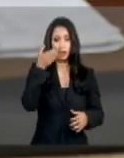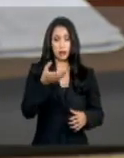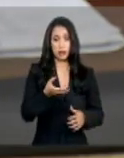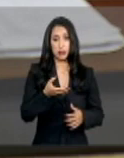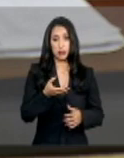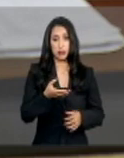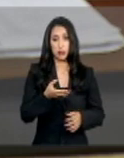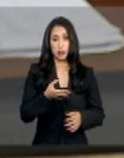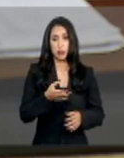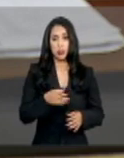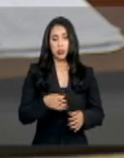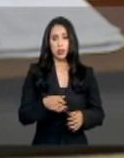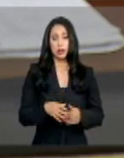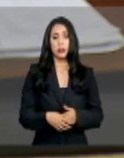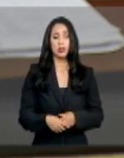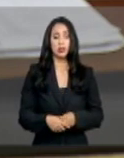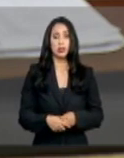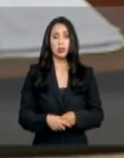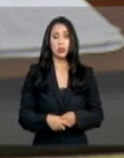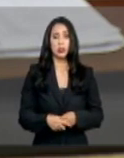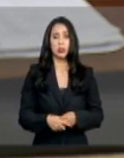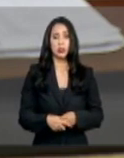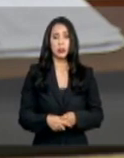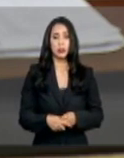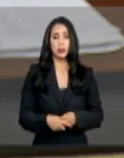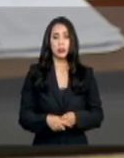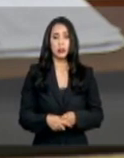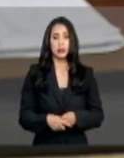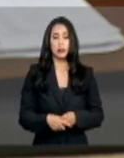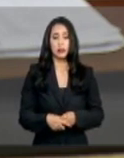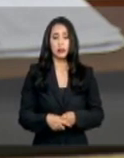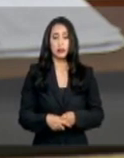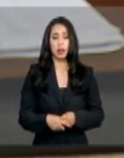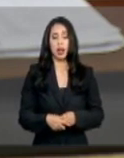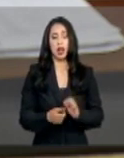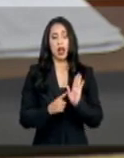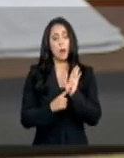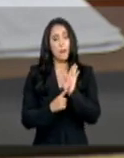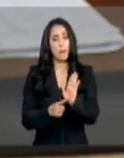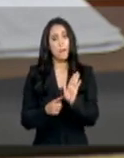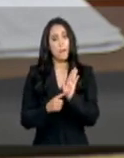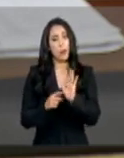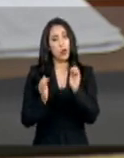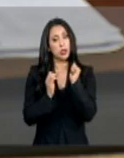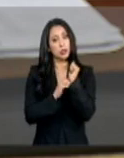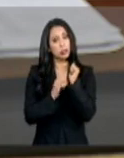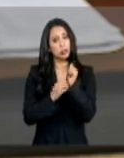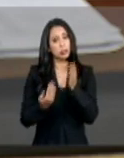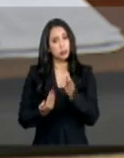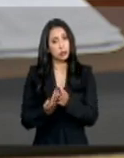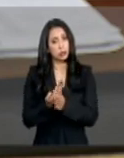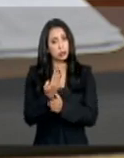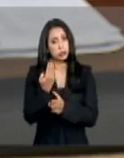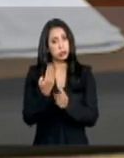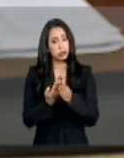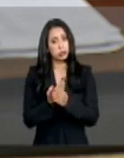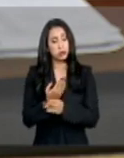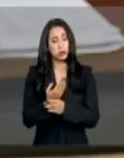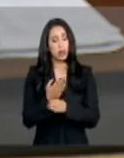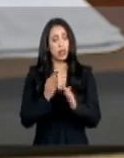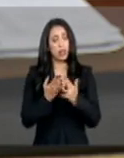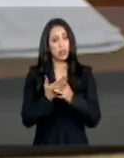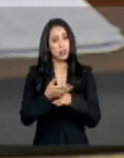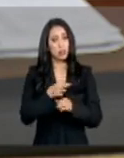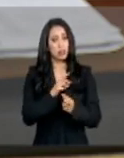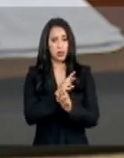sobre a quebra do sigilo de dados bancários pela receita